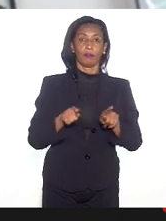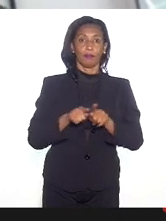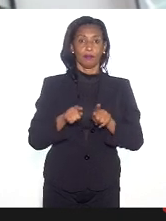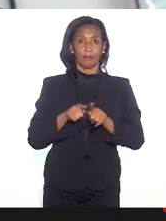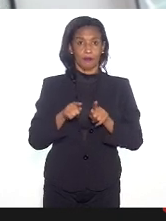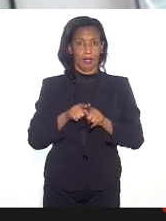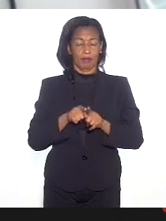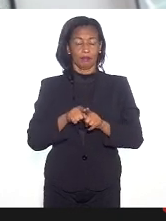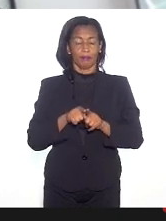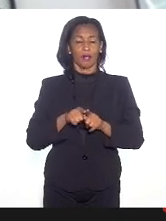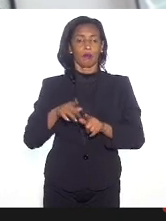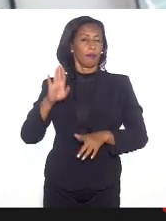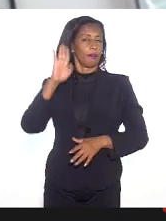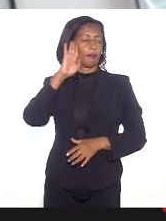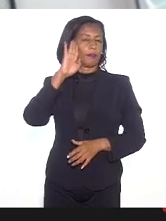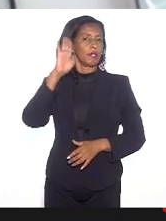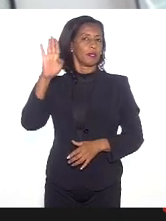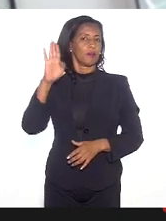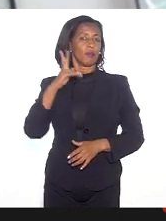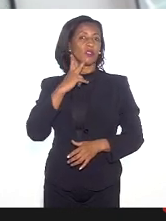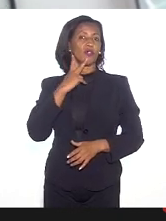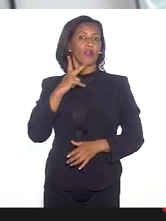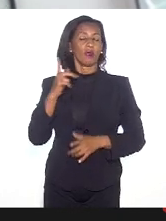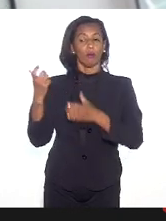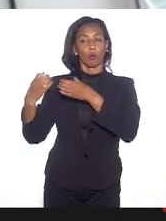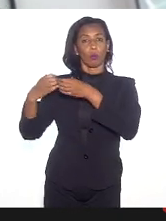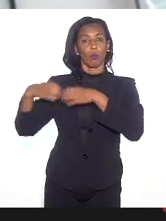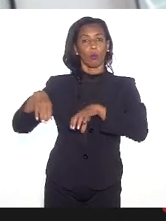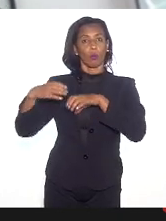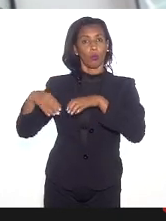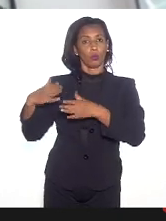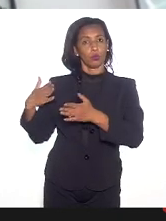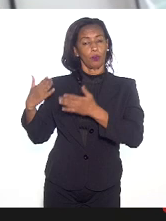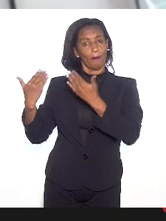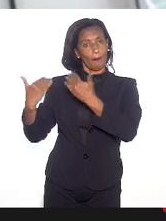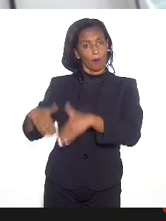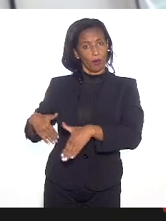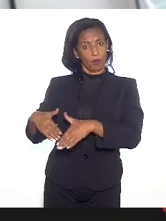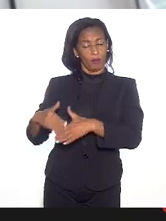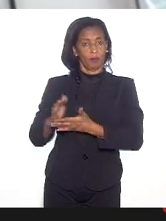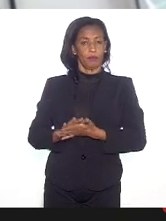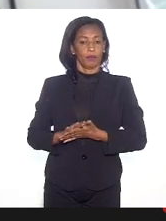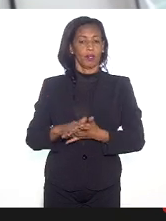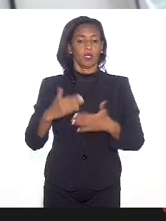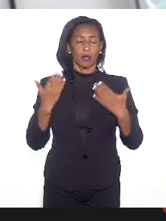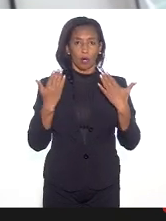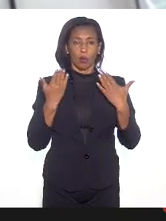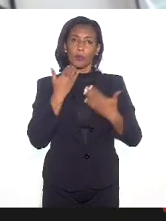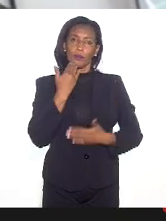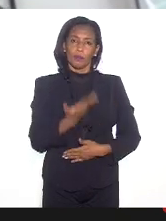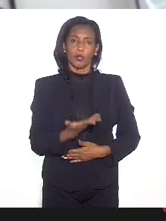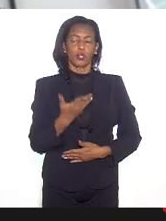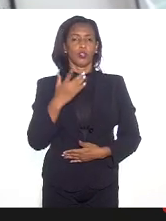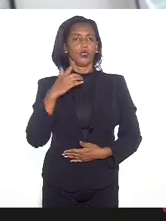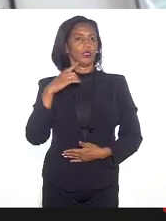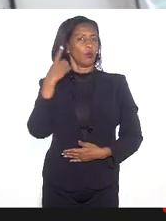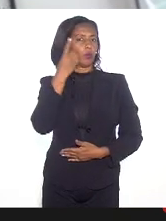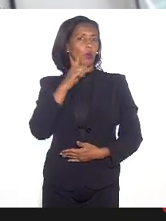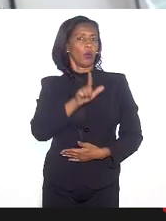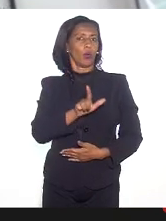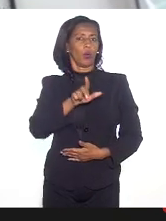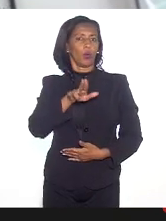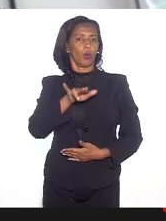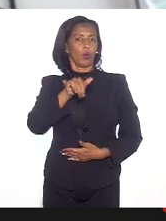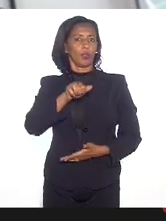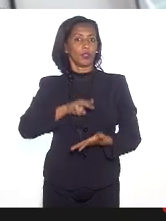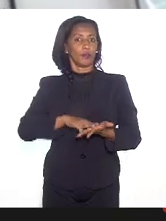mas principalmente relacionado ao concurso público. Presentes os senhores deputados Luiz Martins,